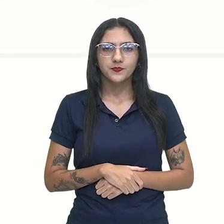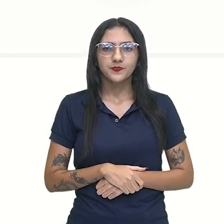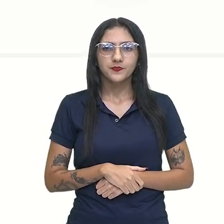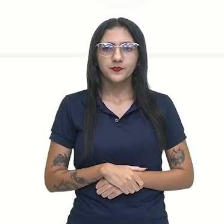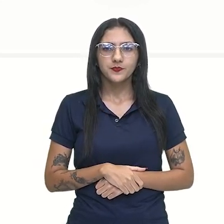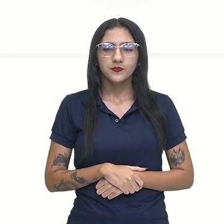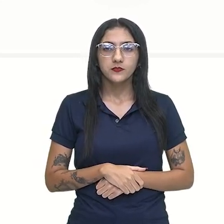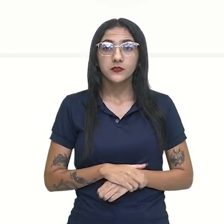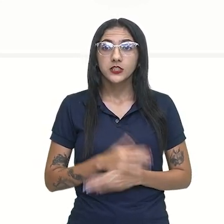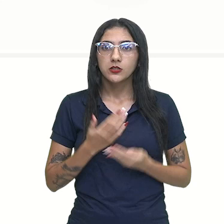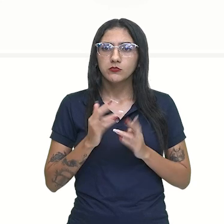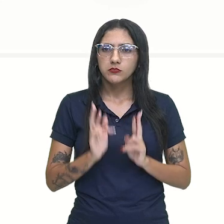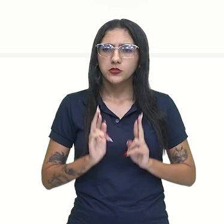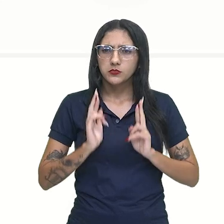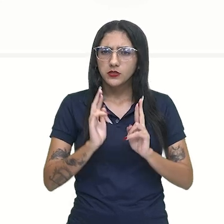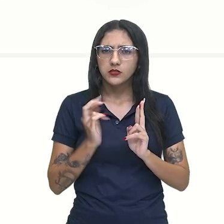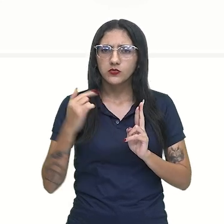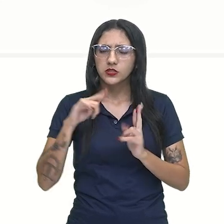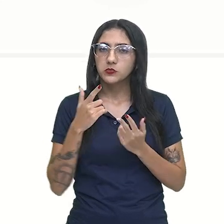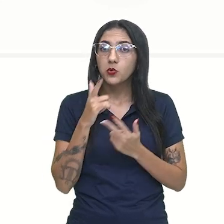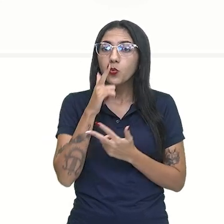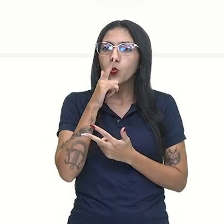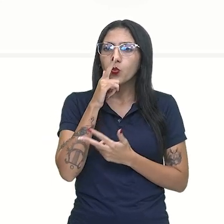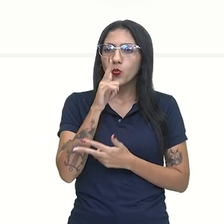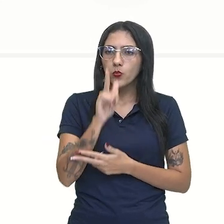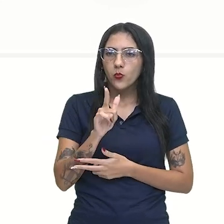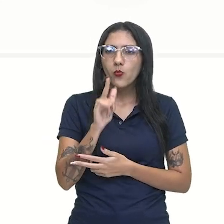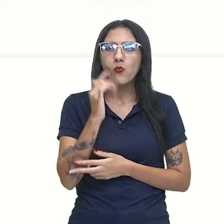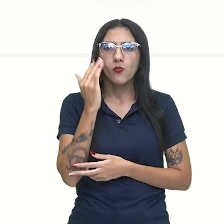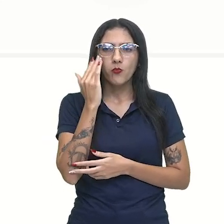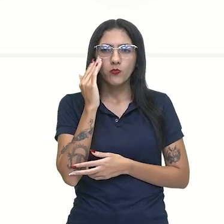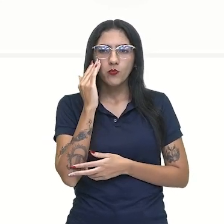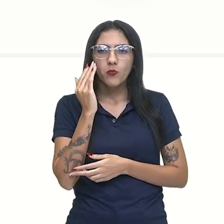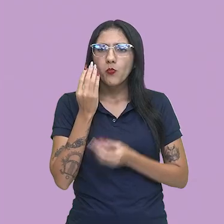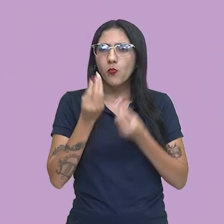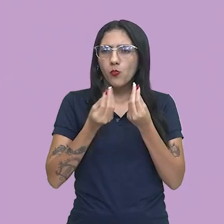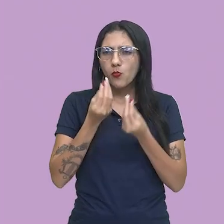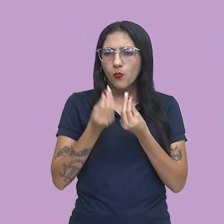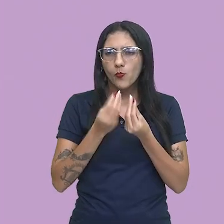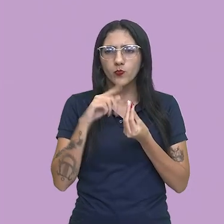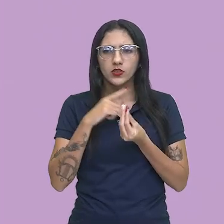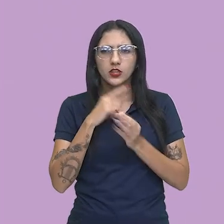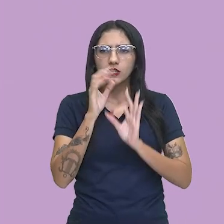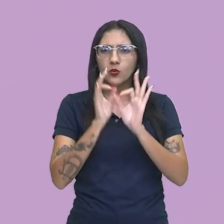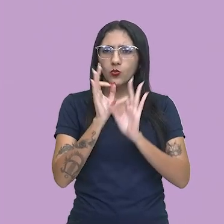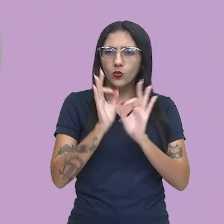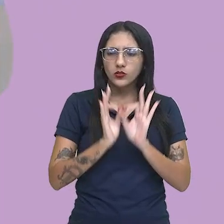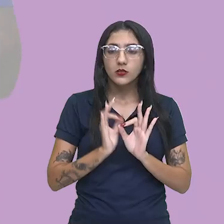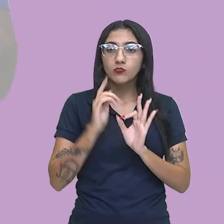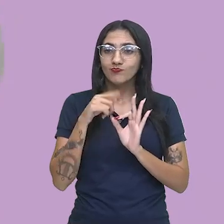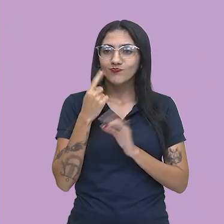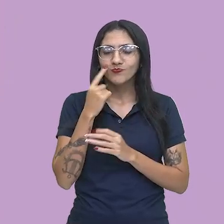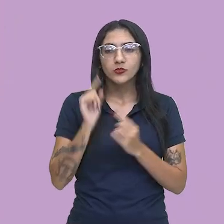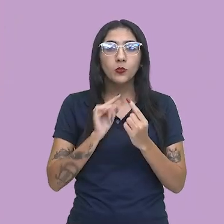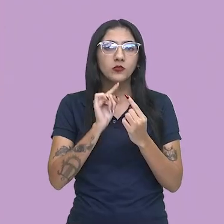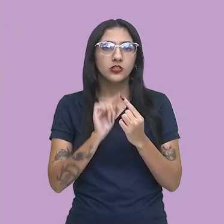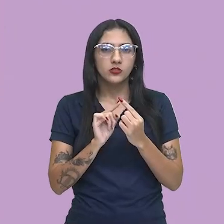Bom, eu espero que você esteja conseguindo acompanhar aí, tá bom? O intuito aqui da